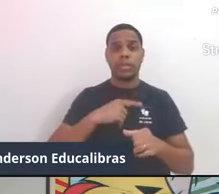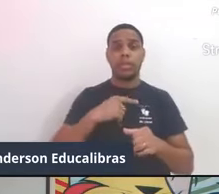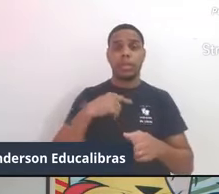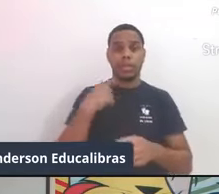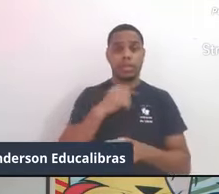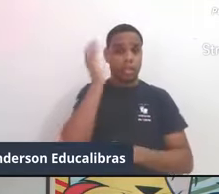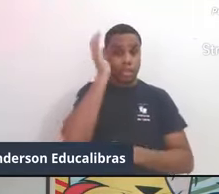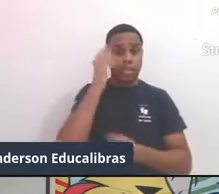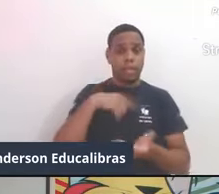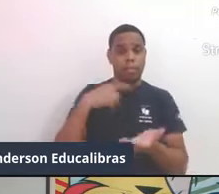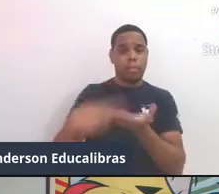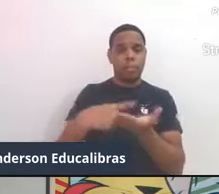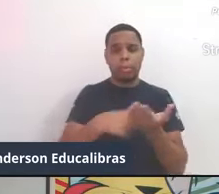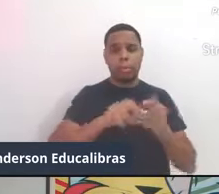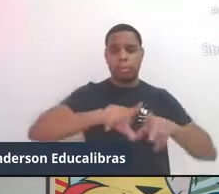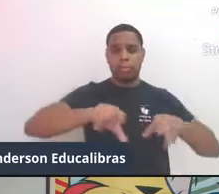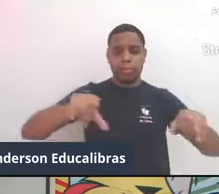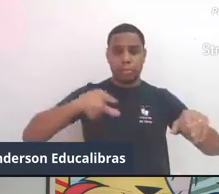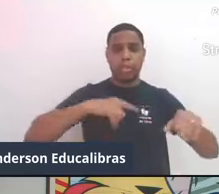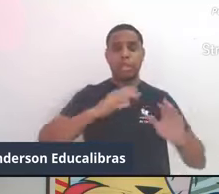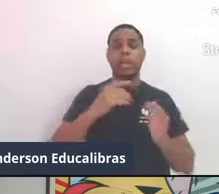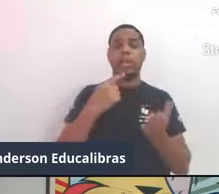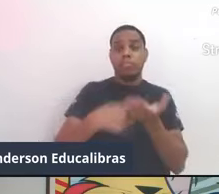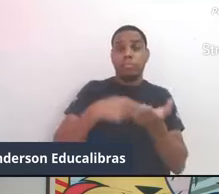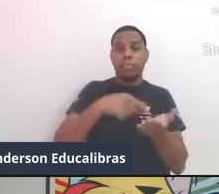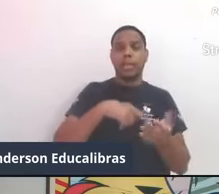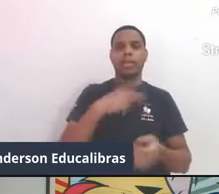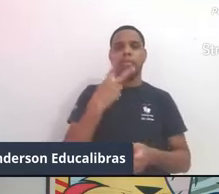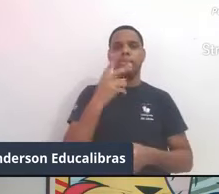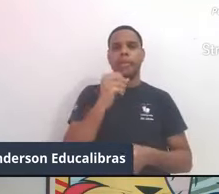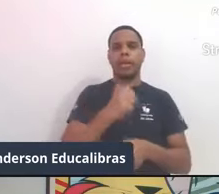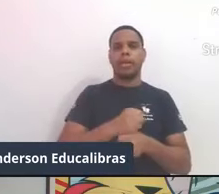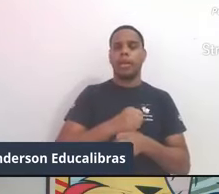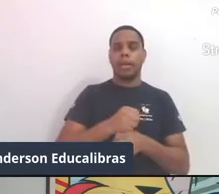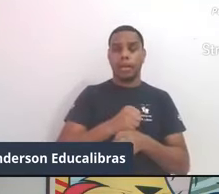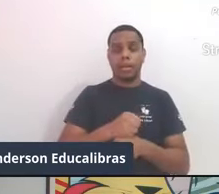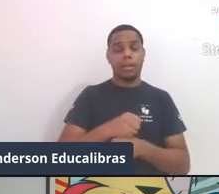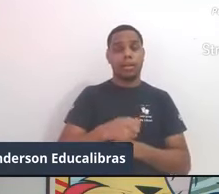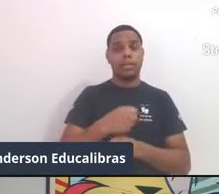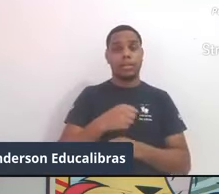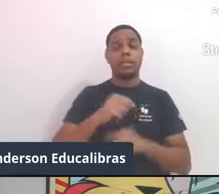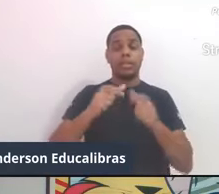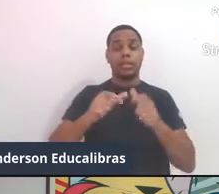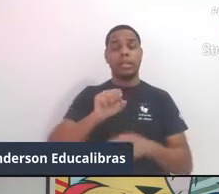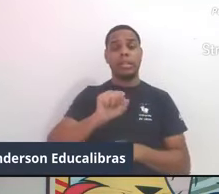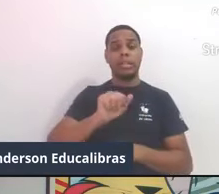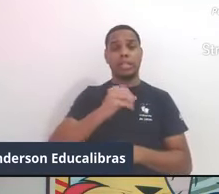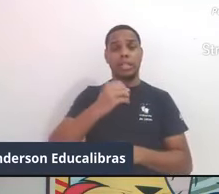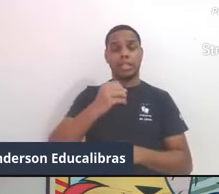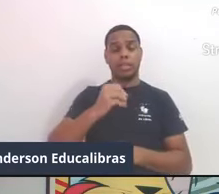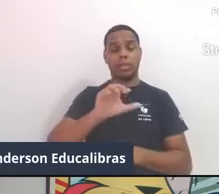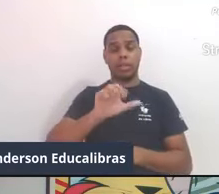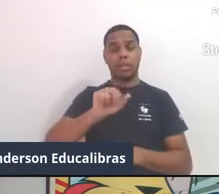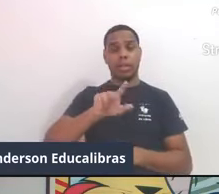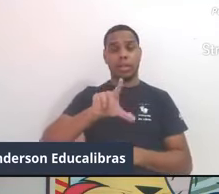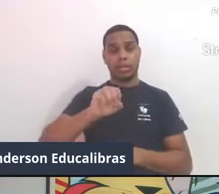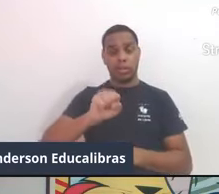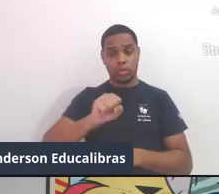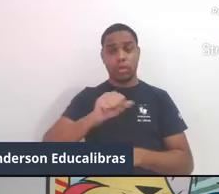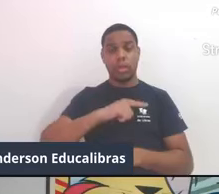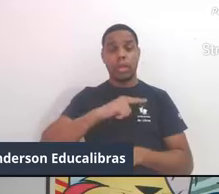nós temos, uma delas que há mais de 20 anos nós realizamos na cidade de São Carlos, que é um simpósio de